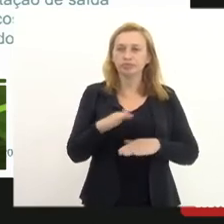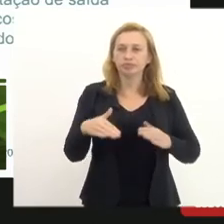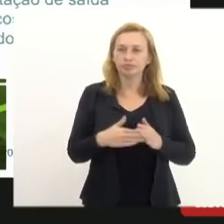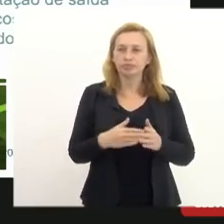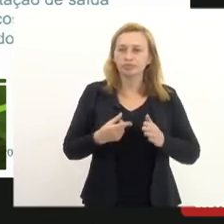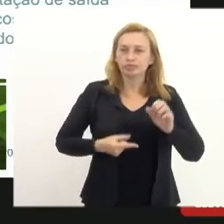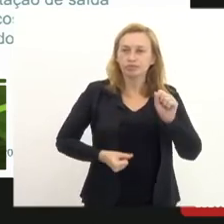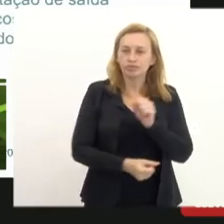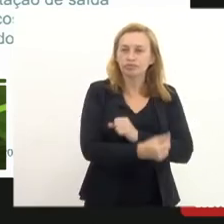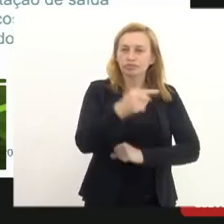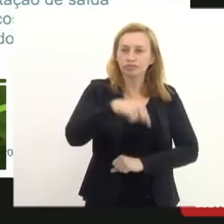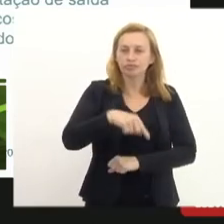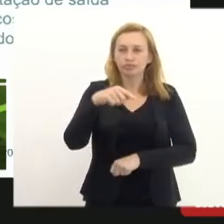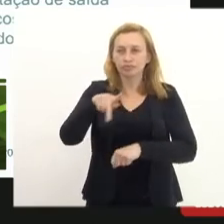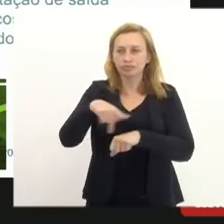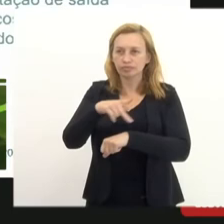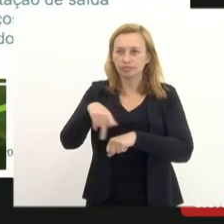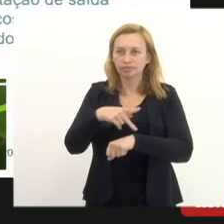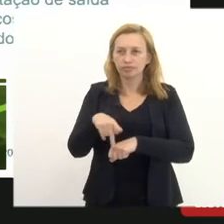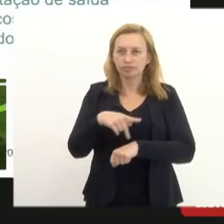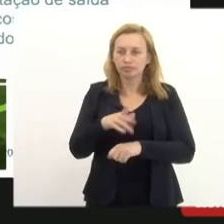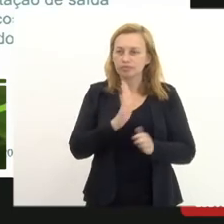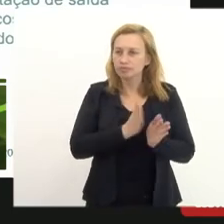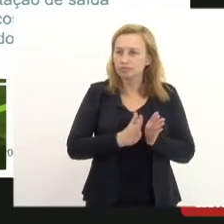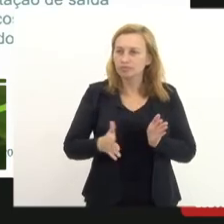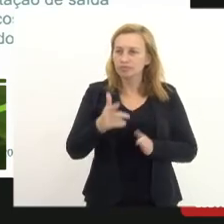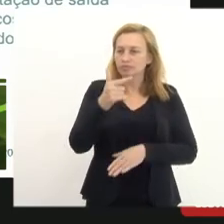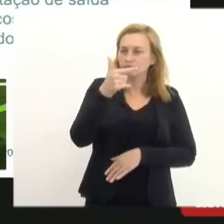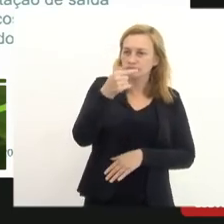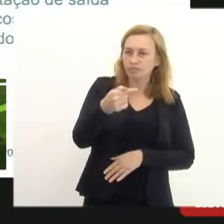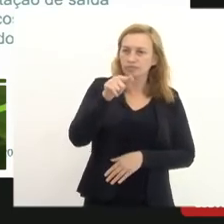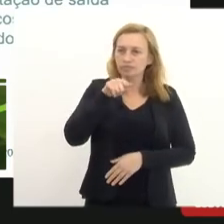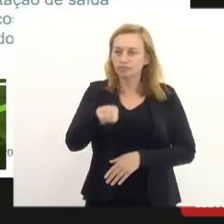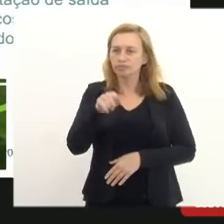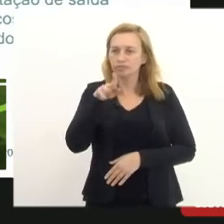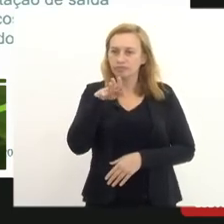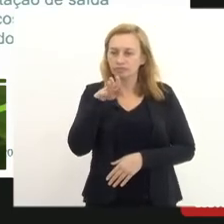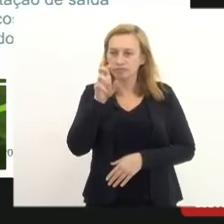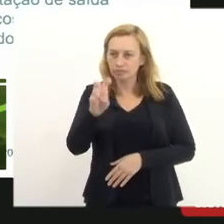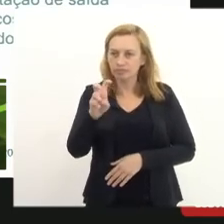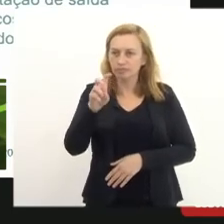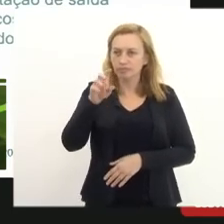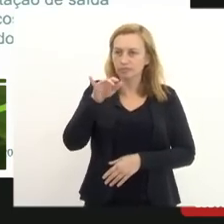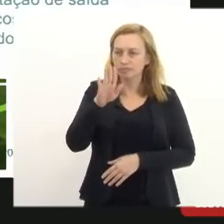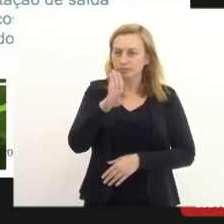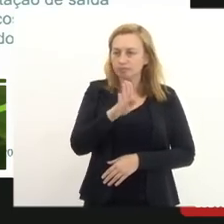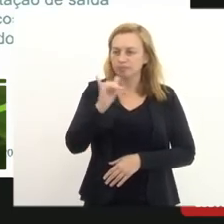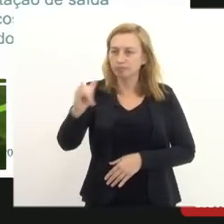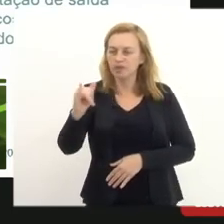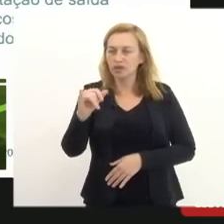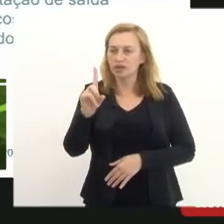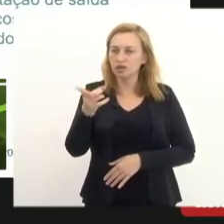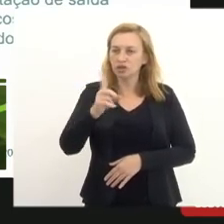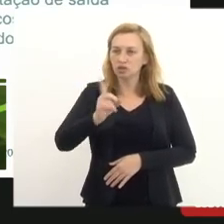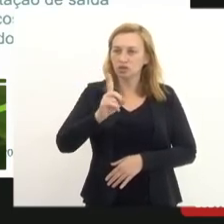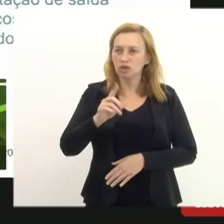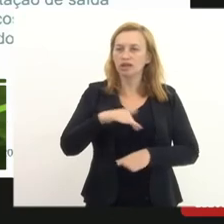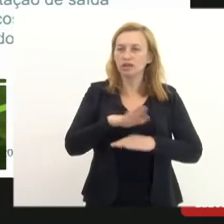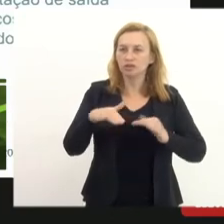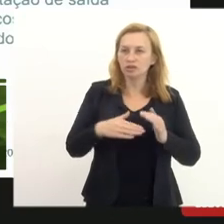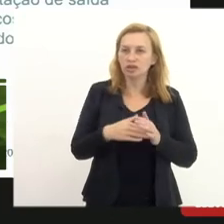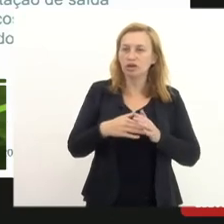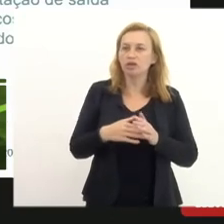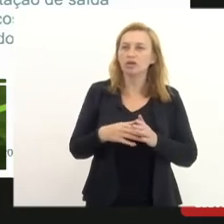aqui no país foi aí da ordem de 7,5 bi de dólar, foi o que a Total Energy investiu